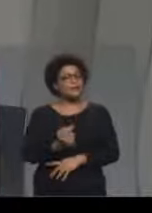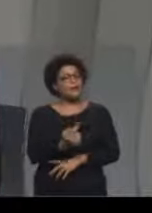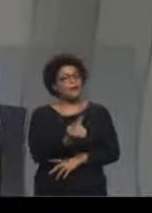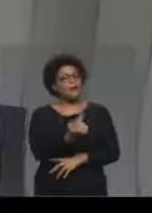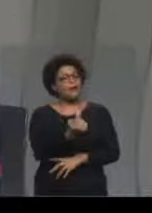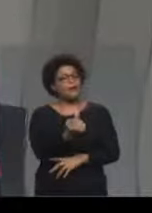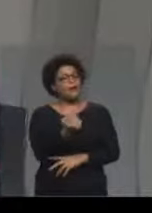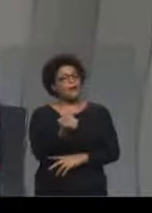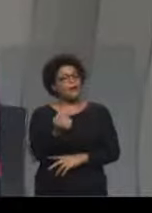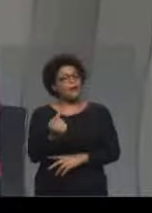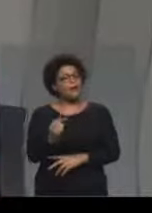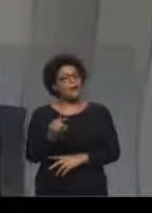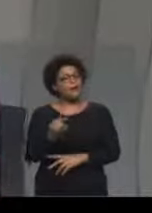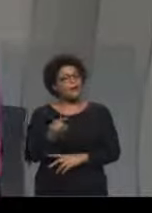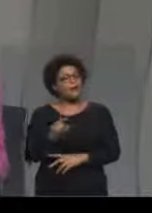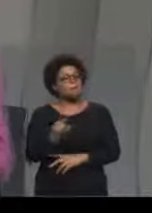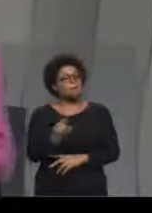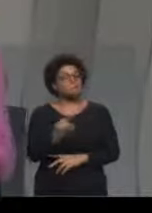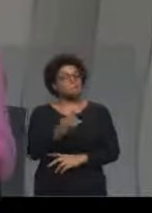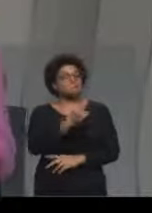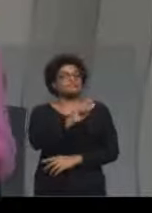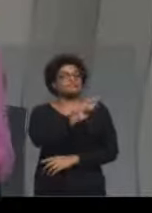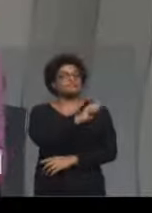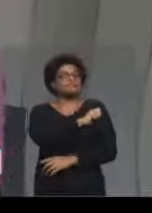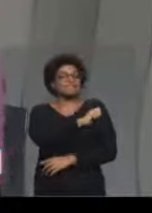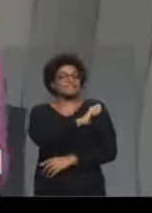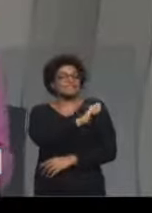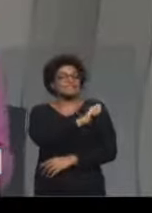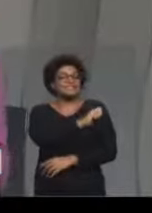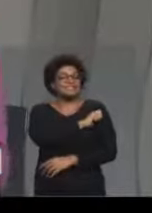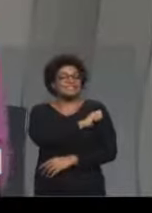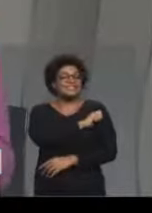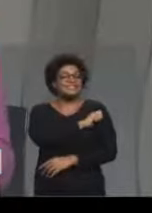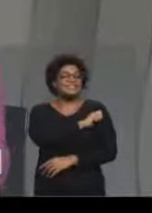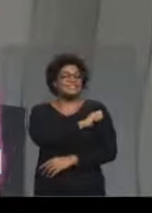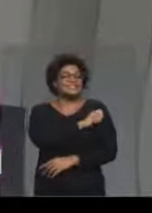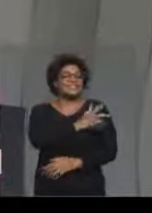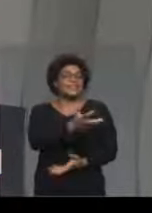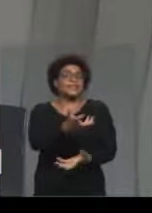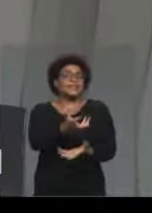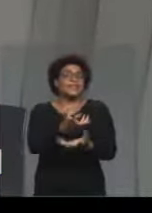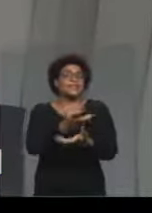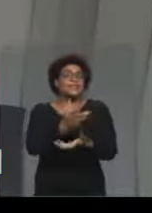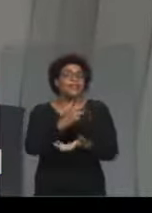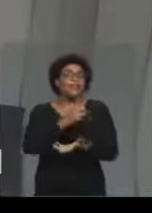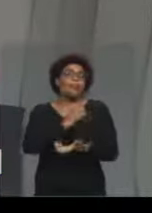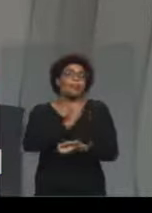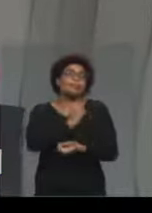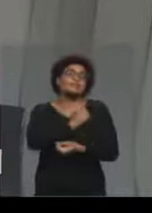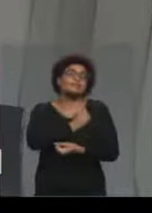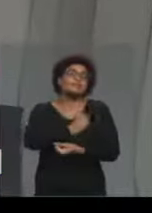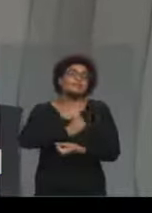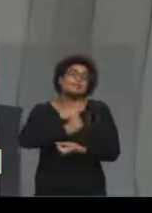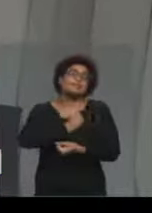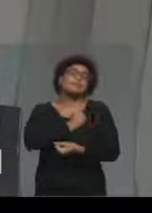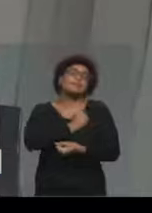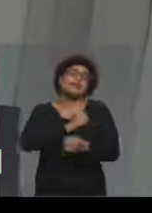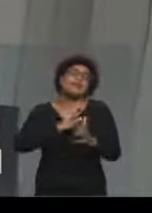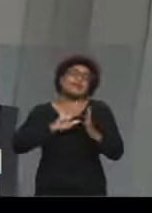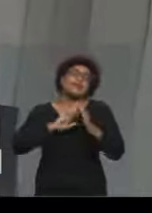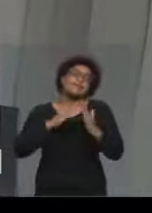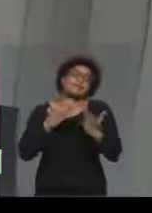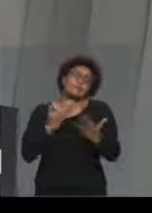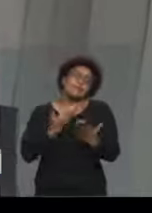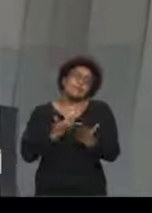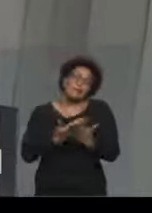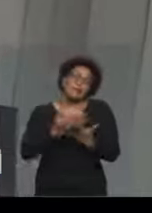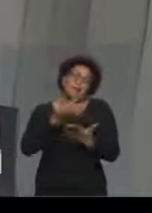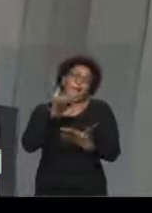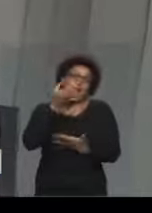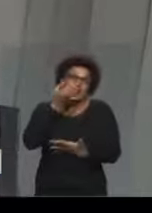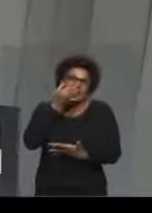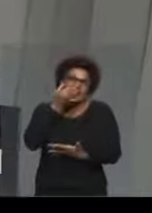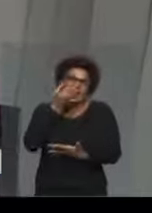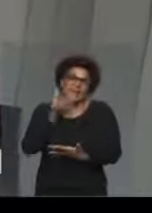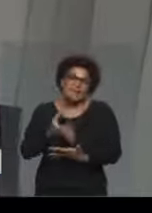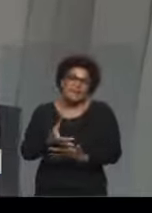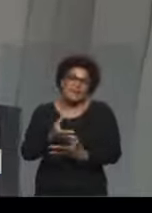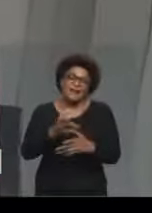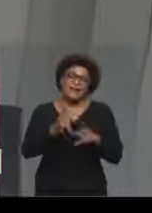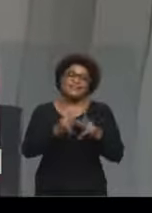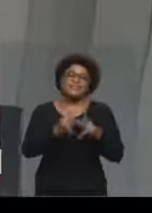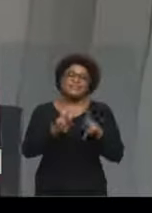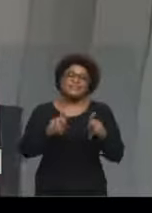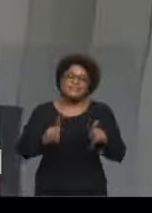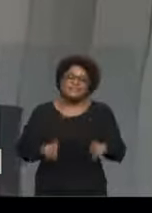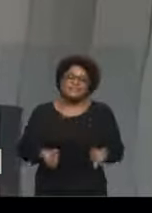você, né, aluno querido, gostaria, está morrendo de saudades da escola, dos